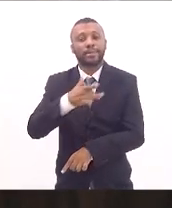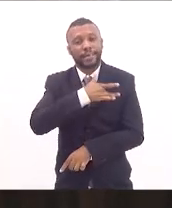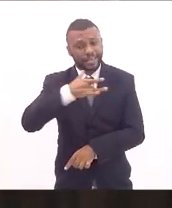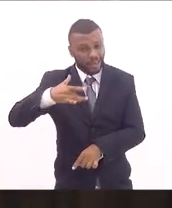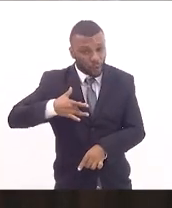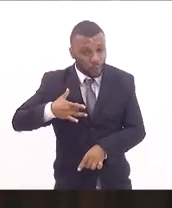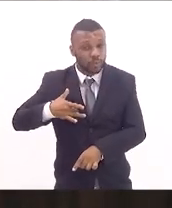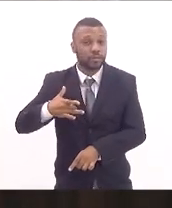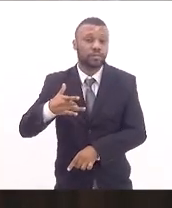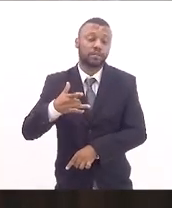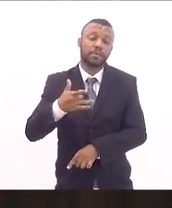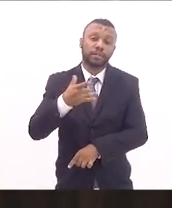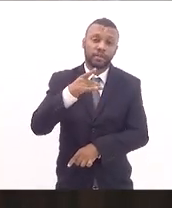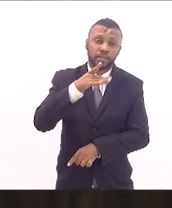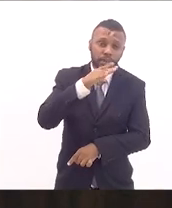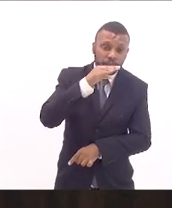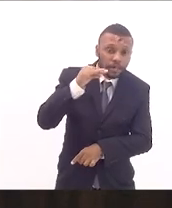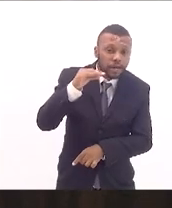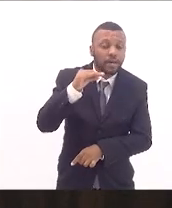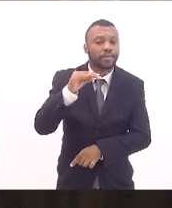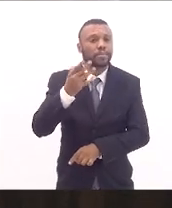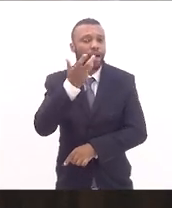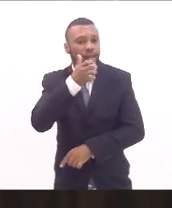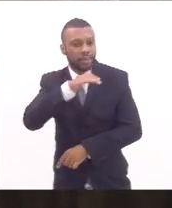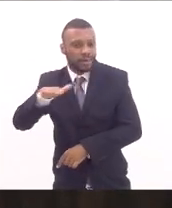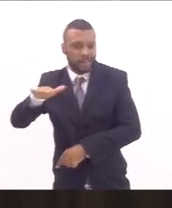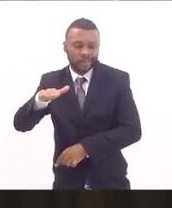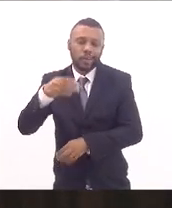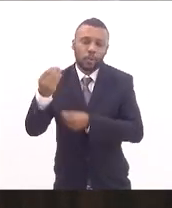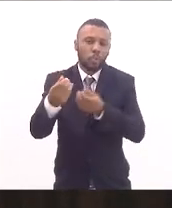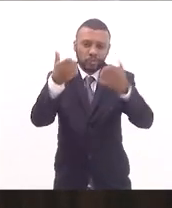da forma que menciona em discussão